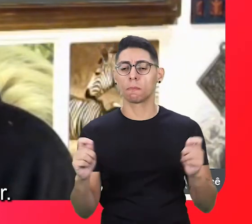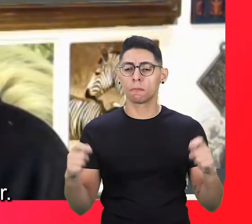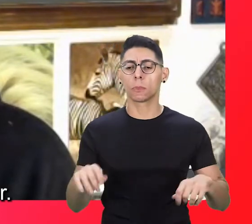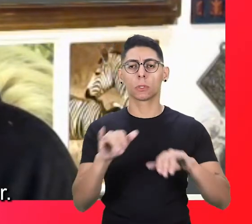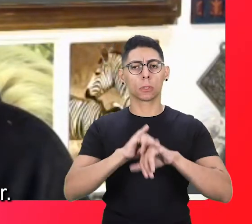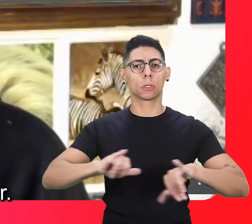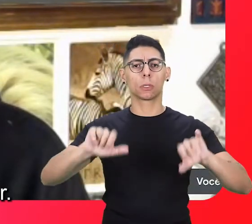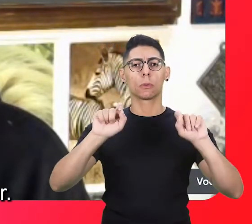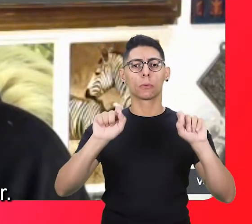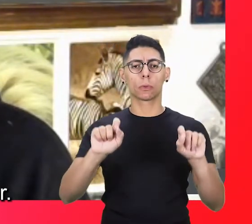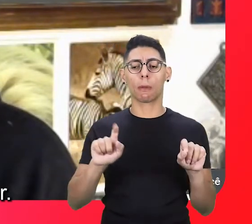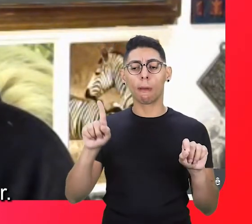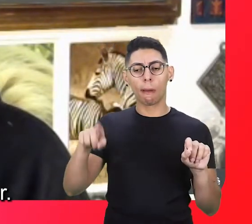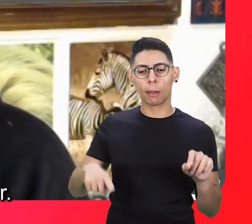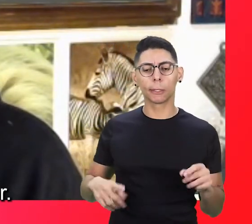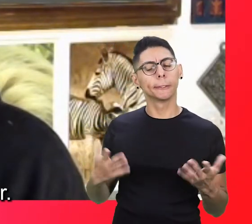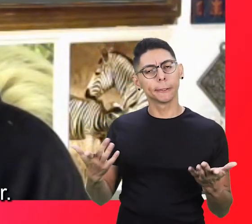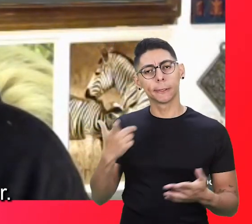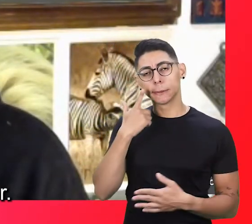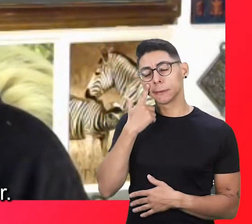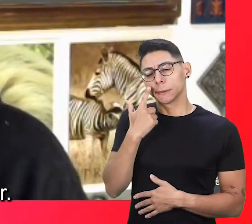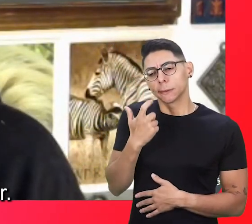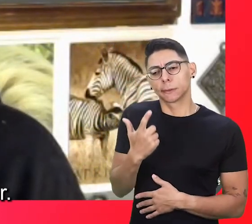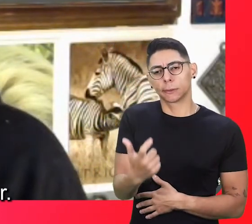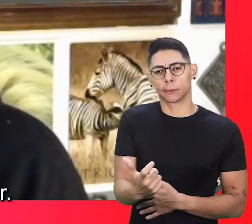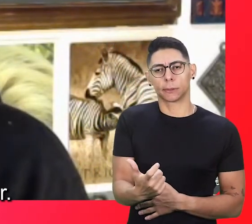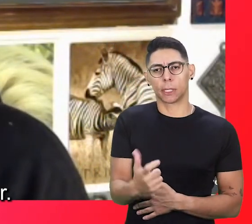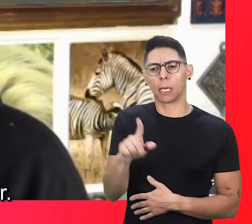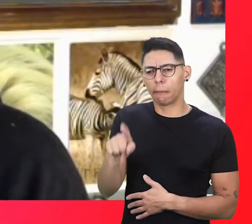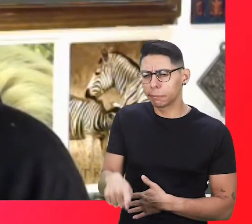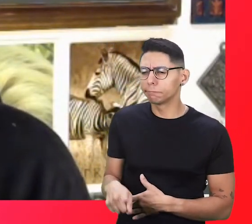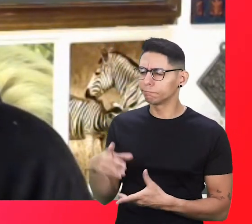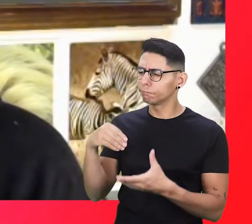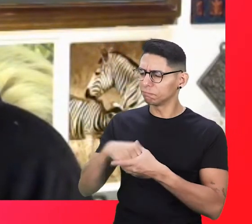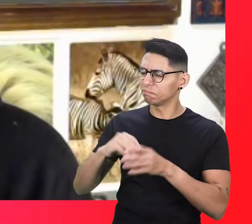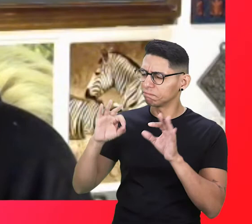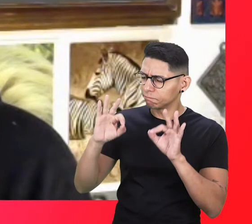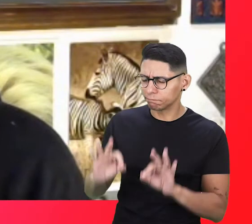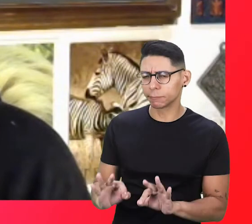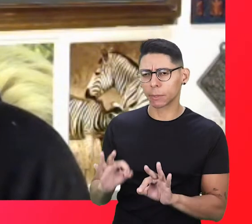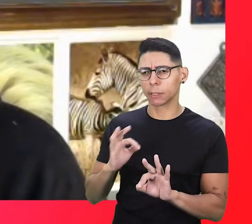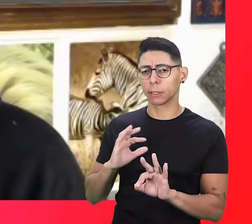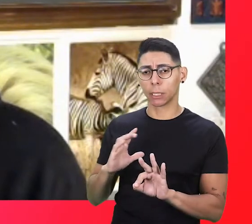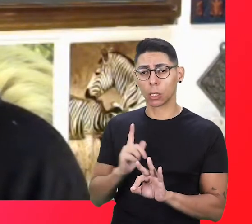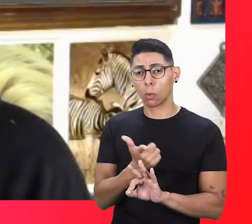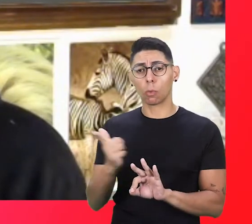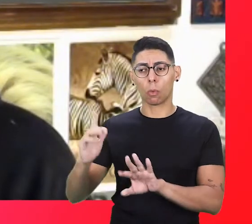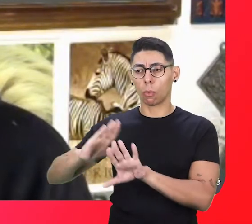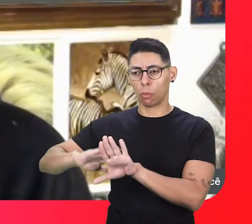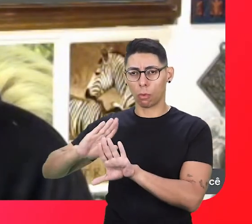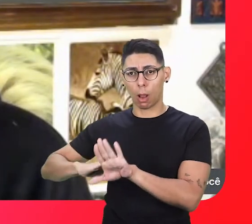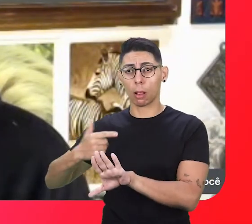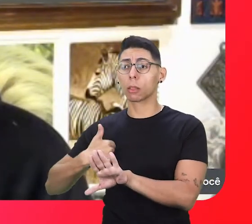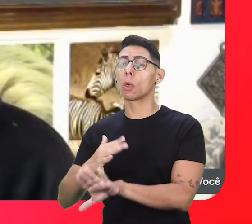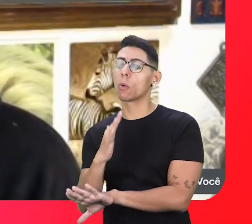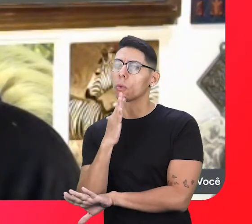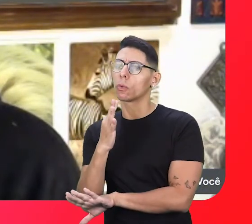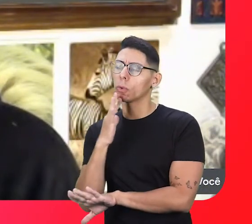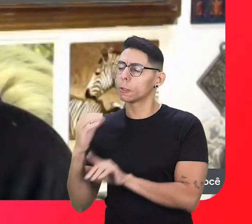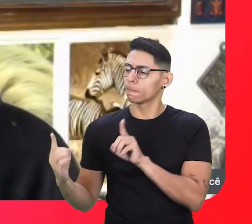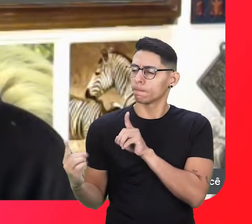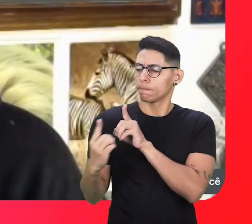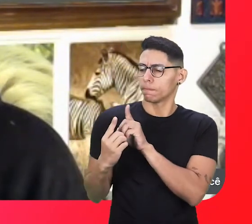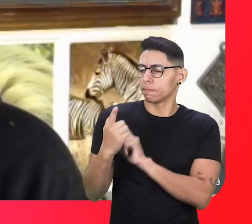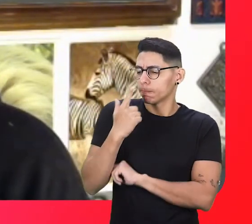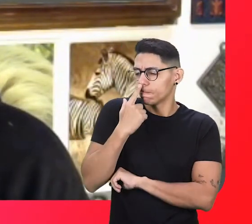ela é tão interessante como parece ser, e tem um lado dela que só eu conheço mais de perto, que